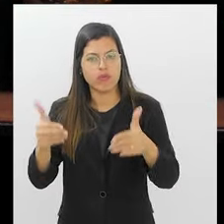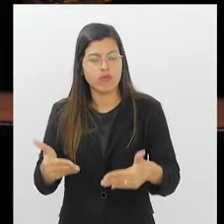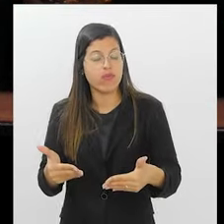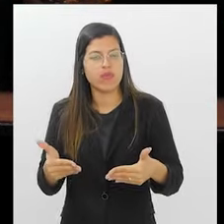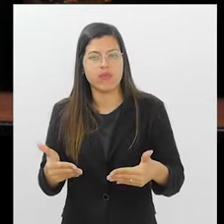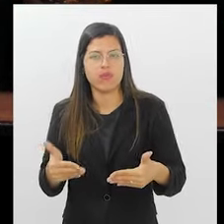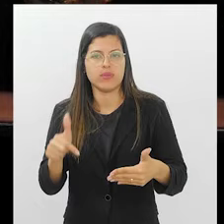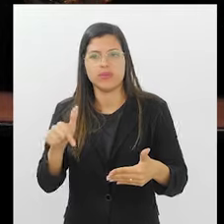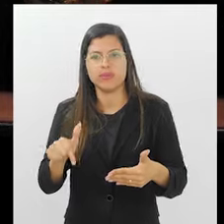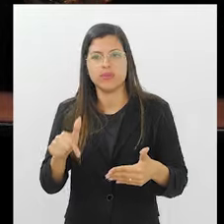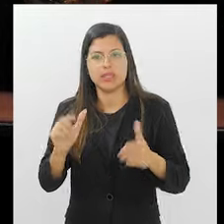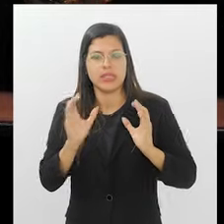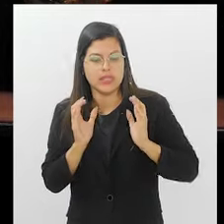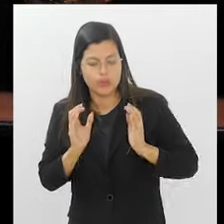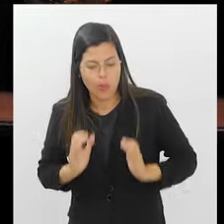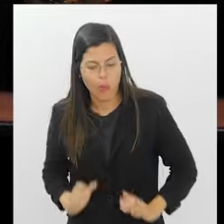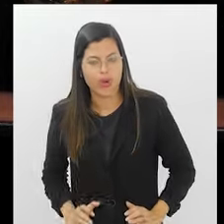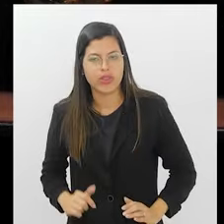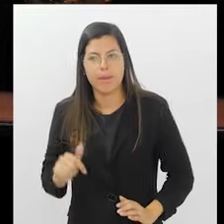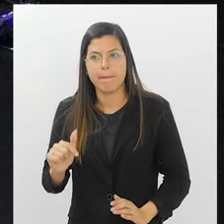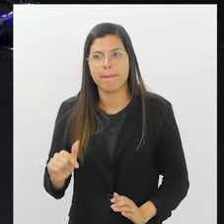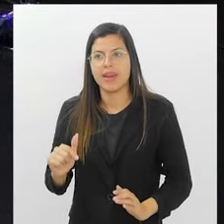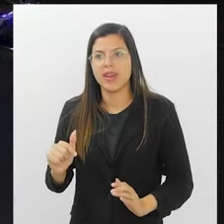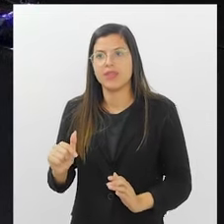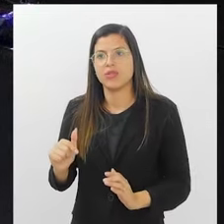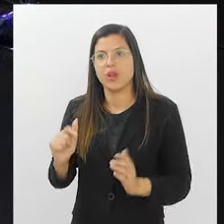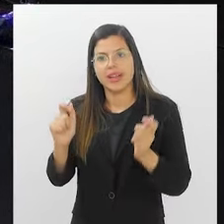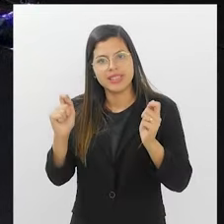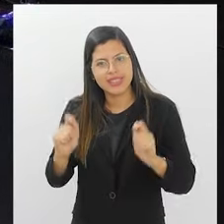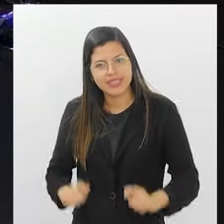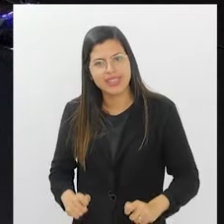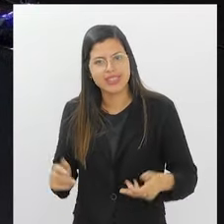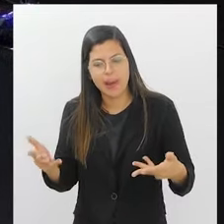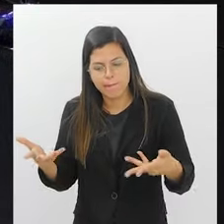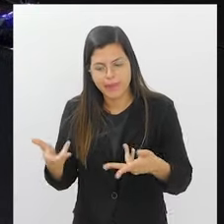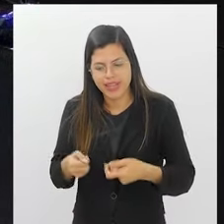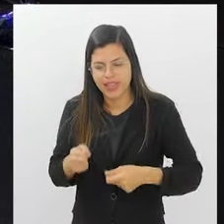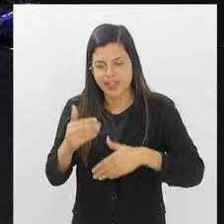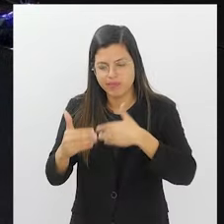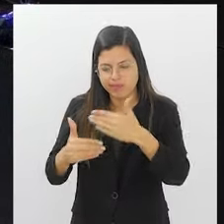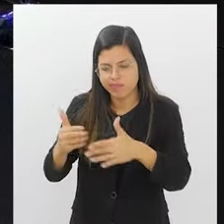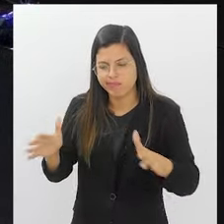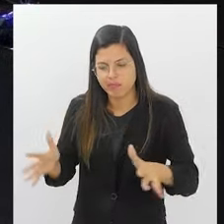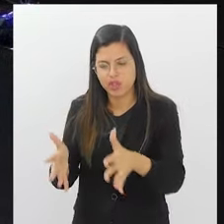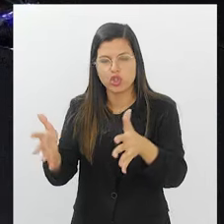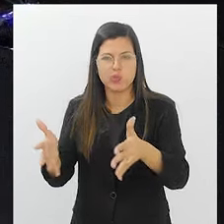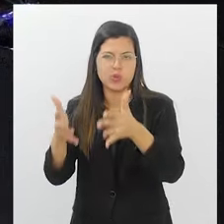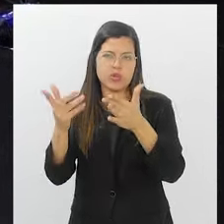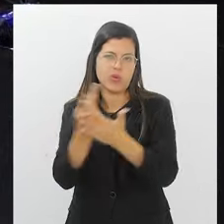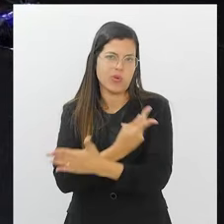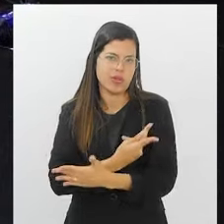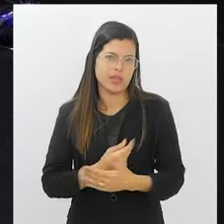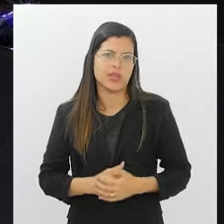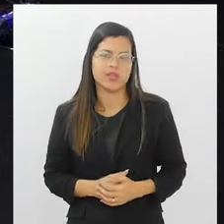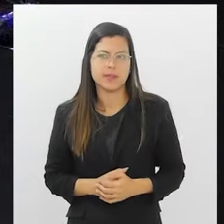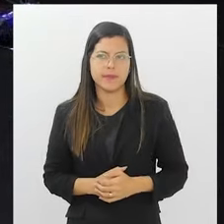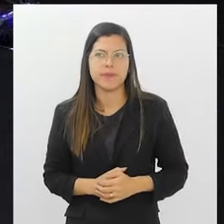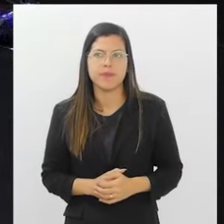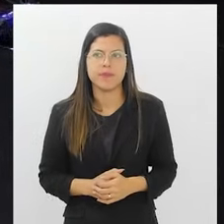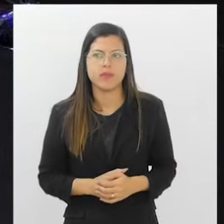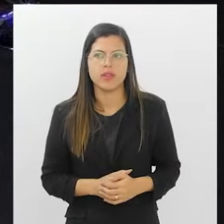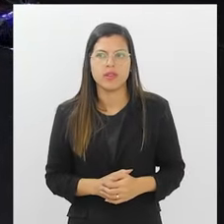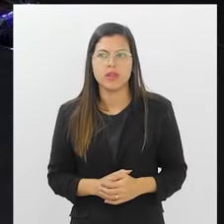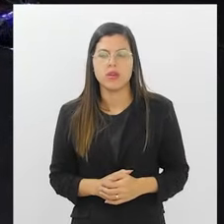direcionadas para que esse comportamento, para que essas habilidades sejam desenvolvidas, para que essa estimulação aconteça. É